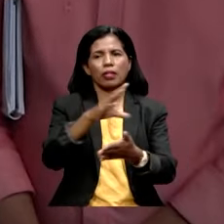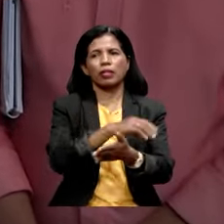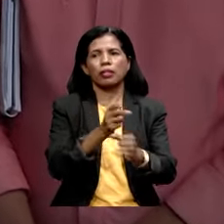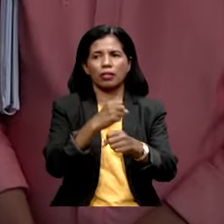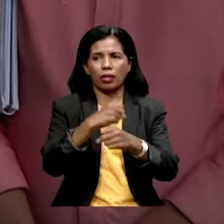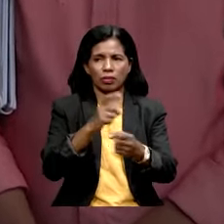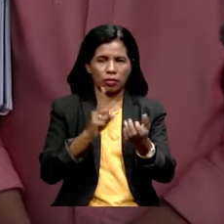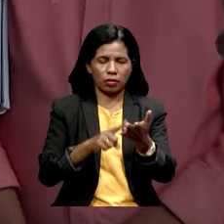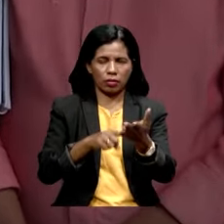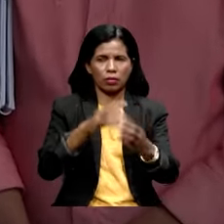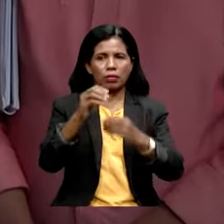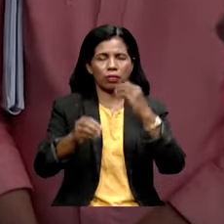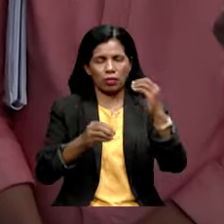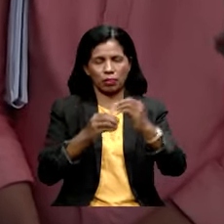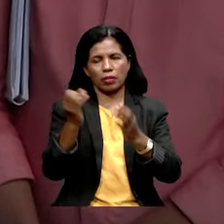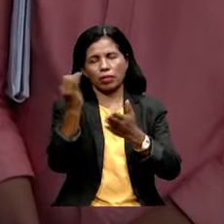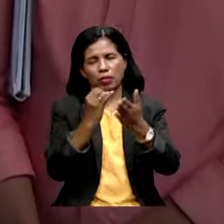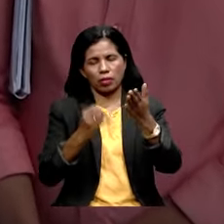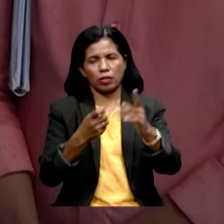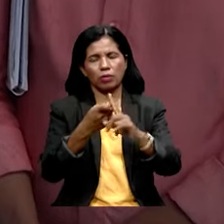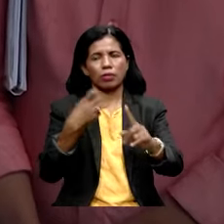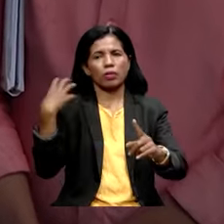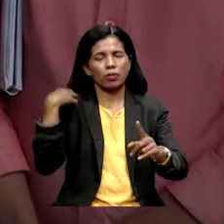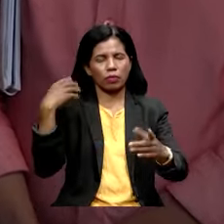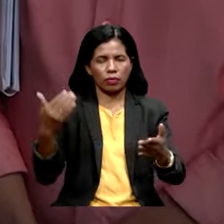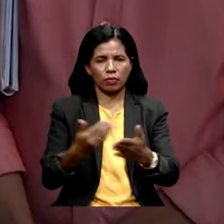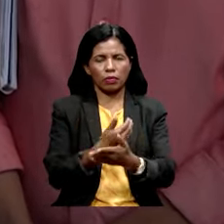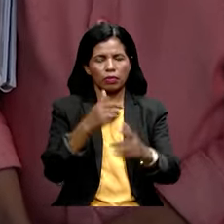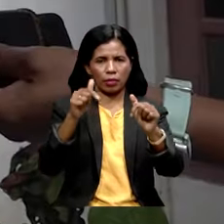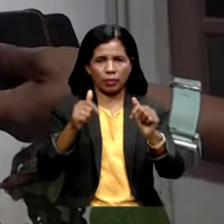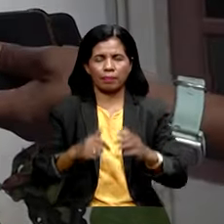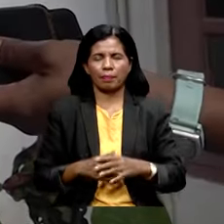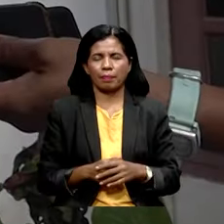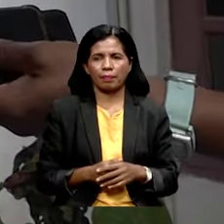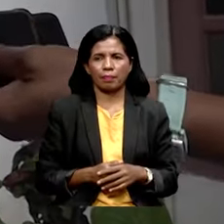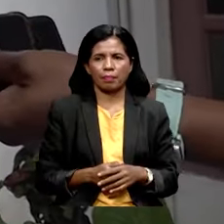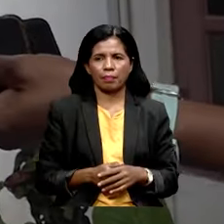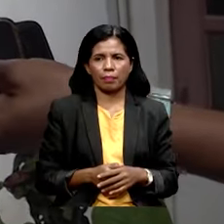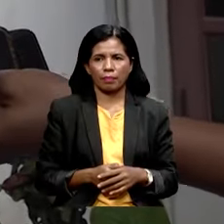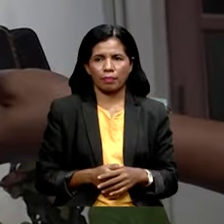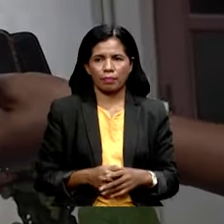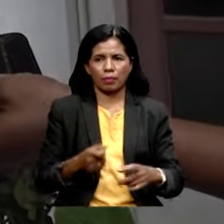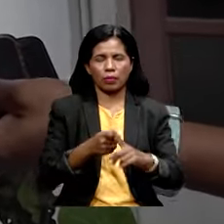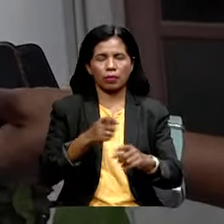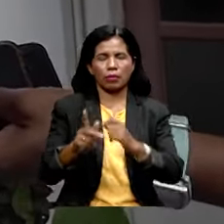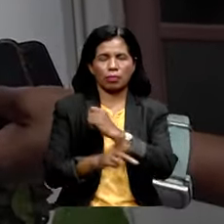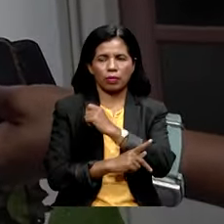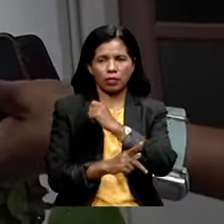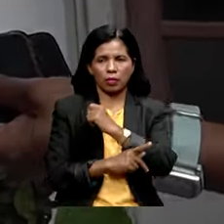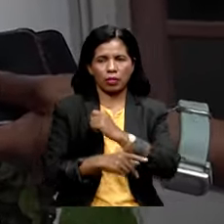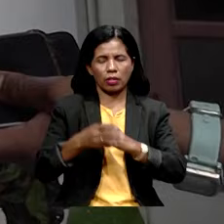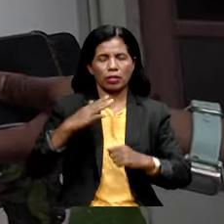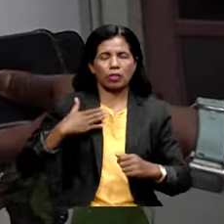halo diskusaun kona ba desenho husi edifício fon ne. Desenho ne kompanya husi Portugal, ka senhora